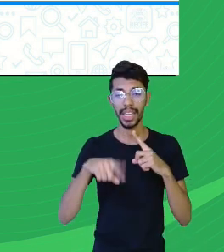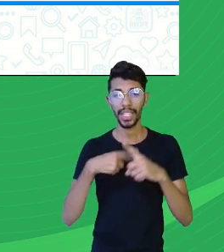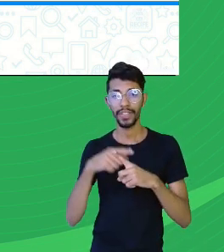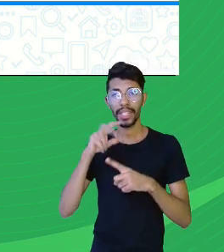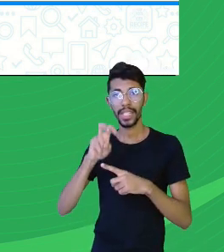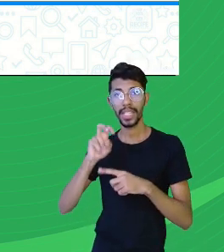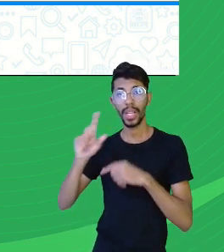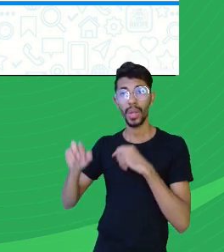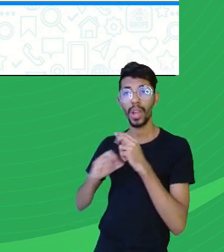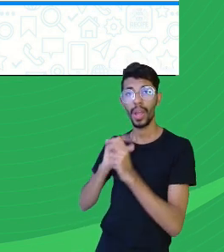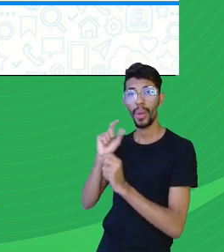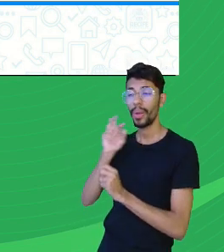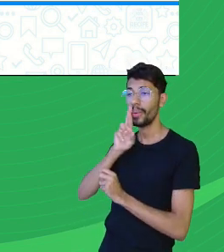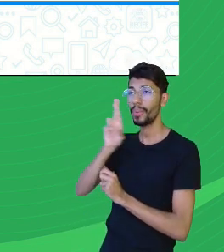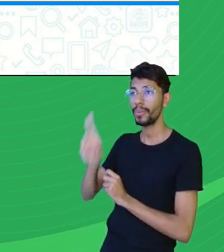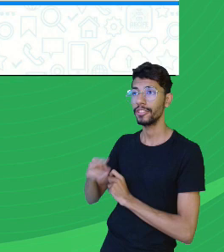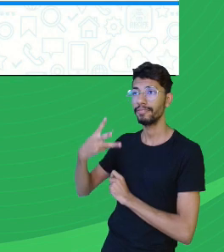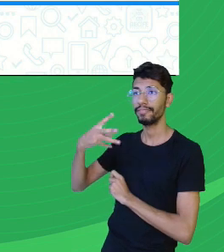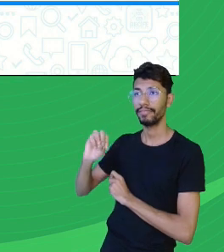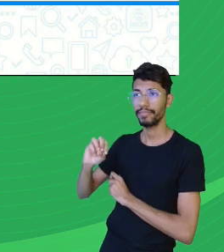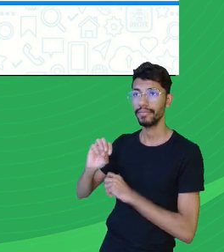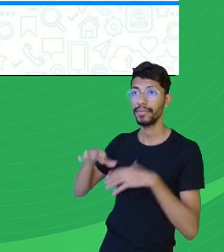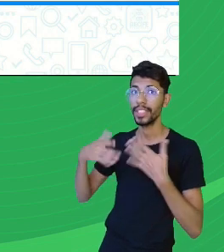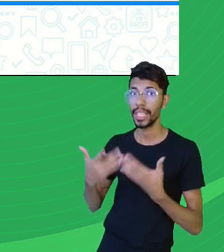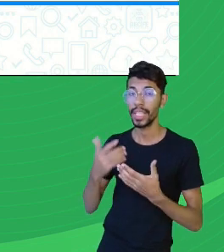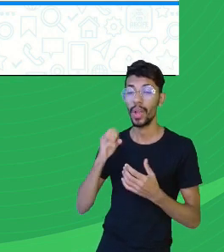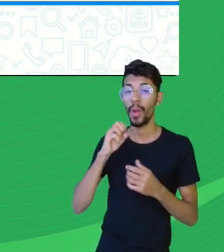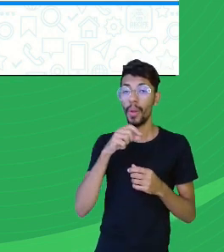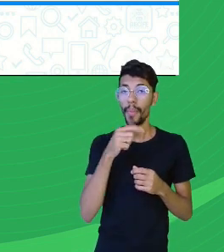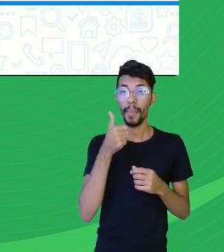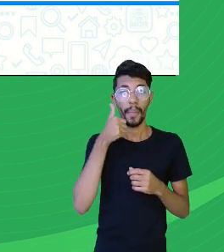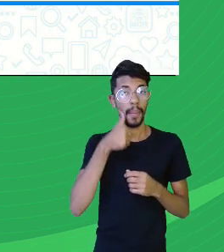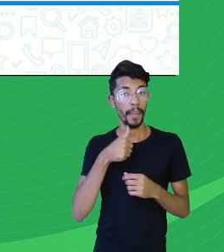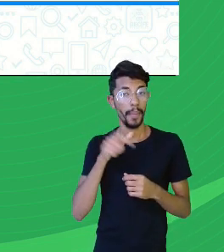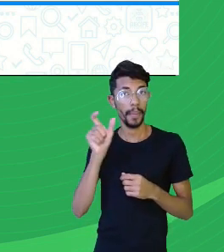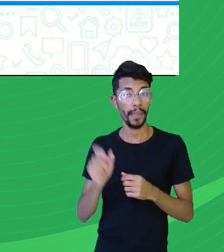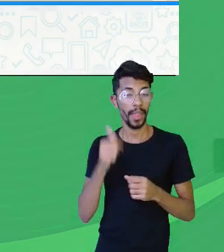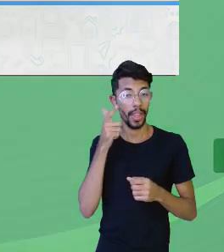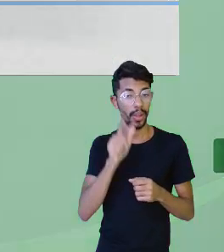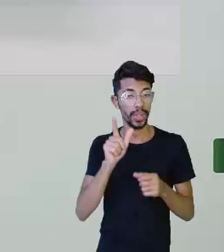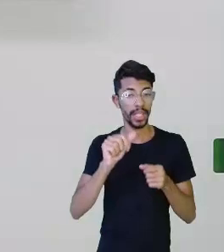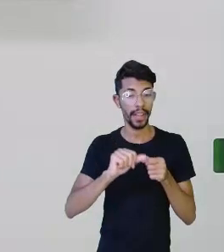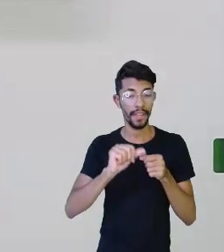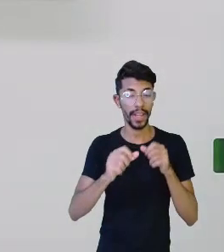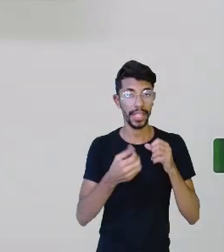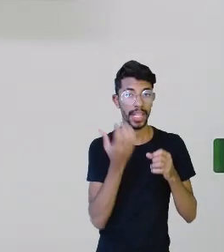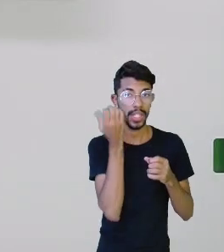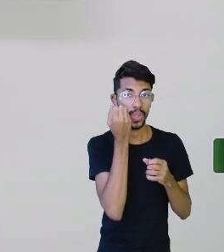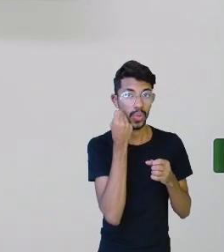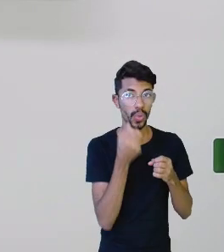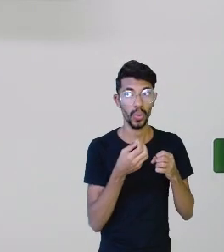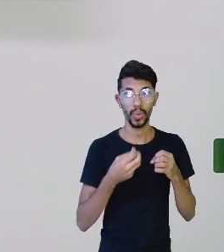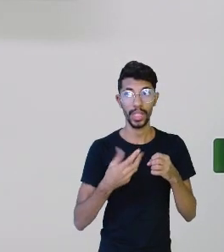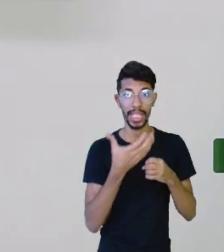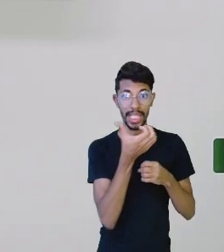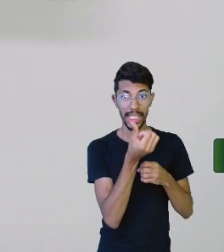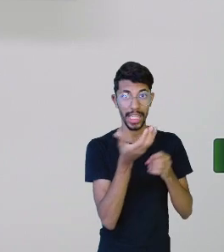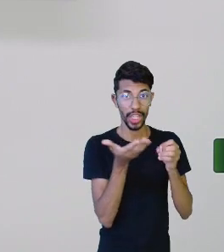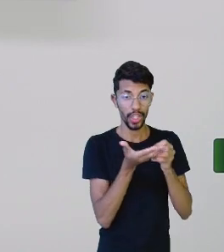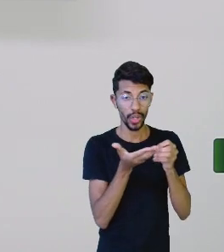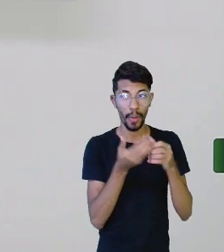30. Então, para fazer os 6 copos, vamos ver aí a próxima. Ela